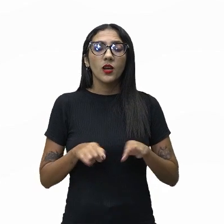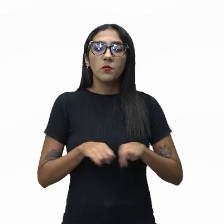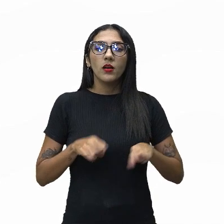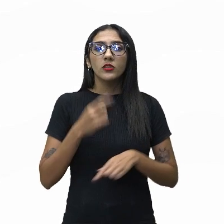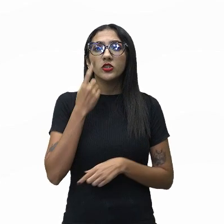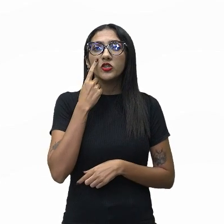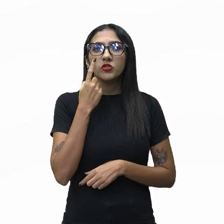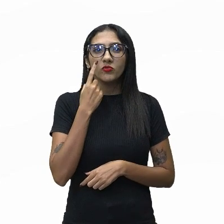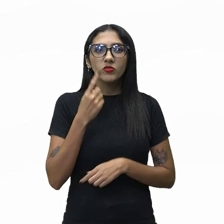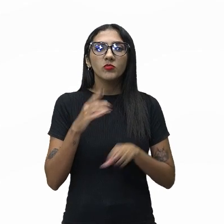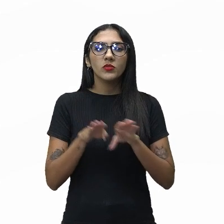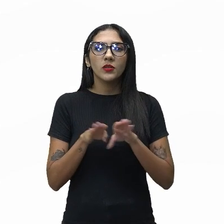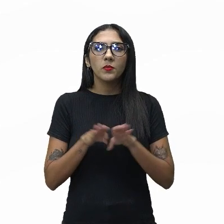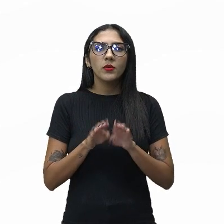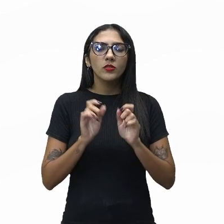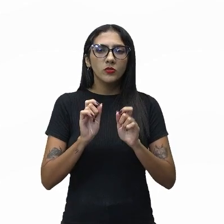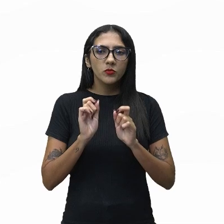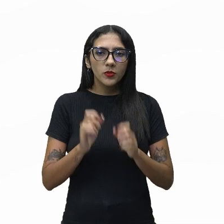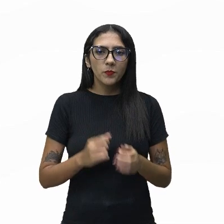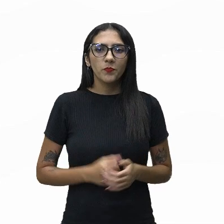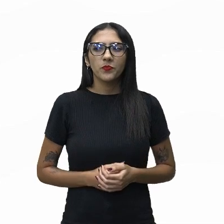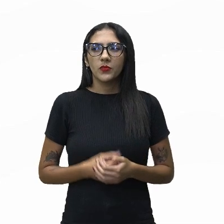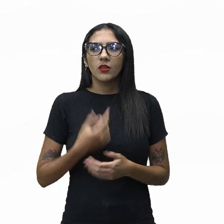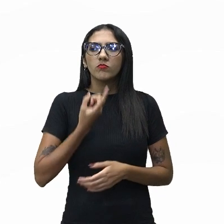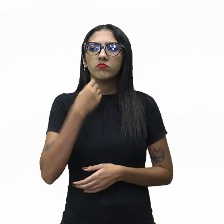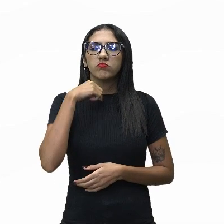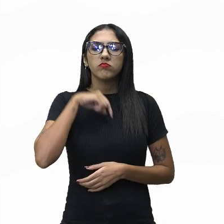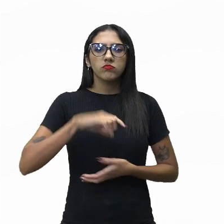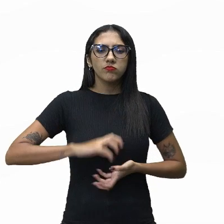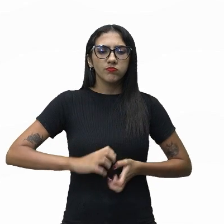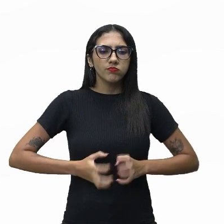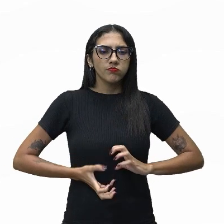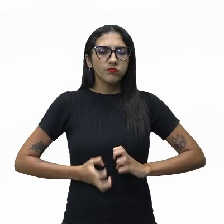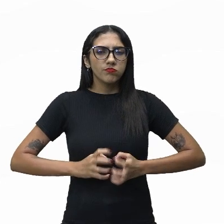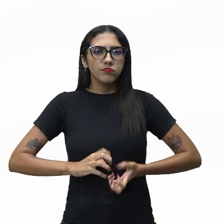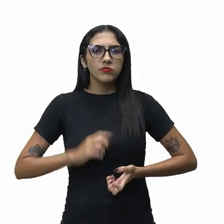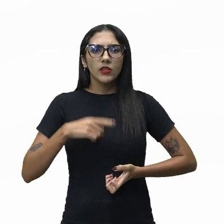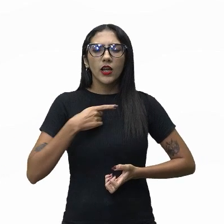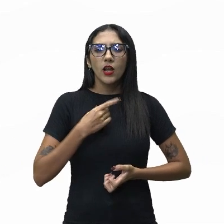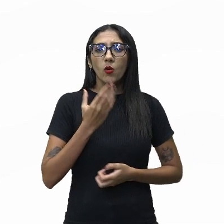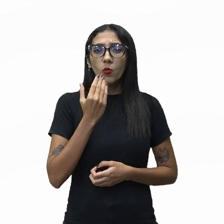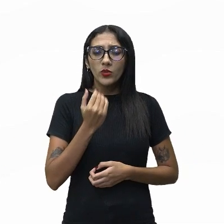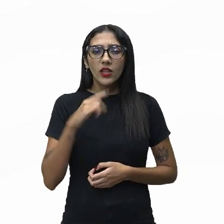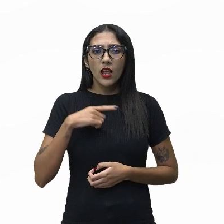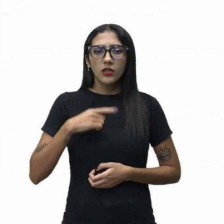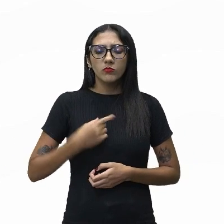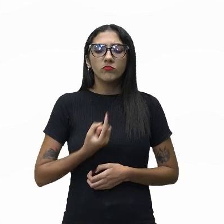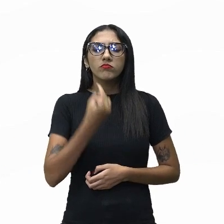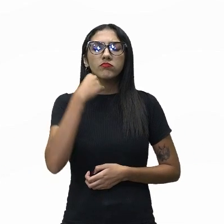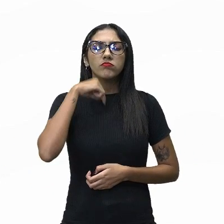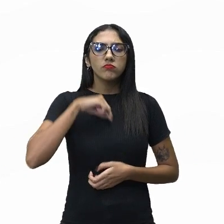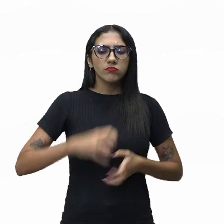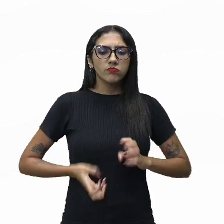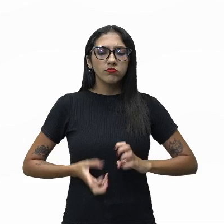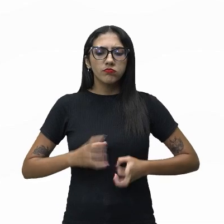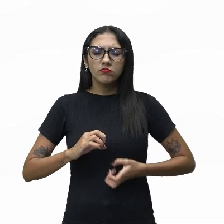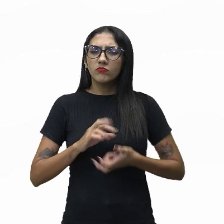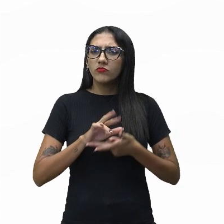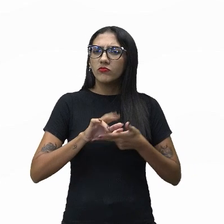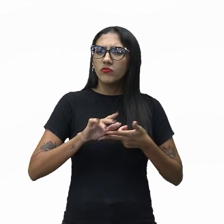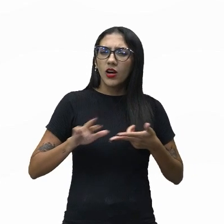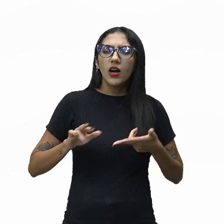sistema digestório, né? Então, o sistema digestório, ele vai fazer a captação aí dos nutrientes, como a